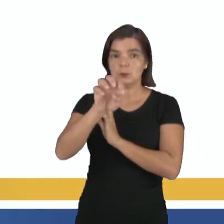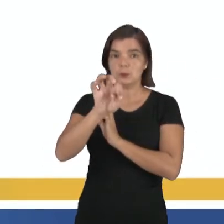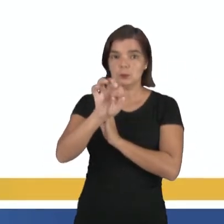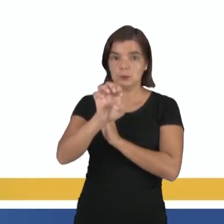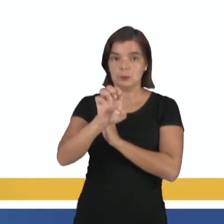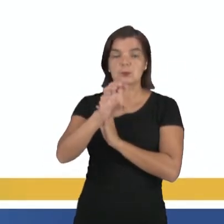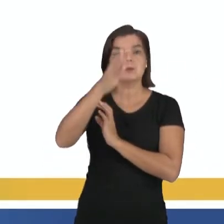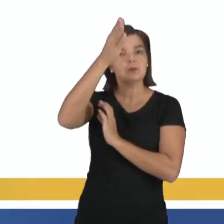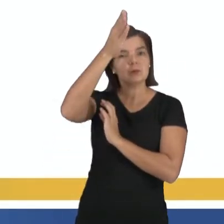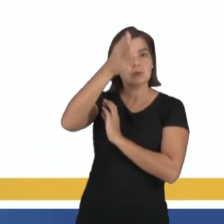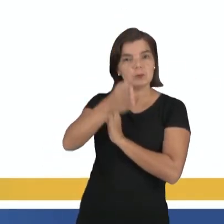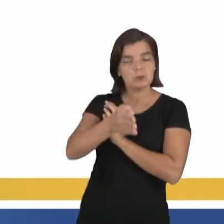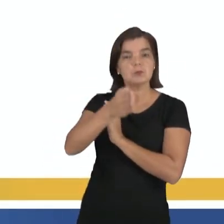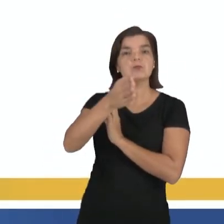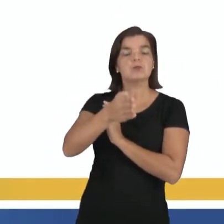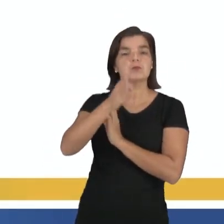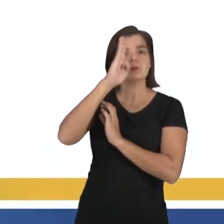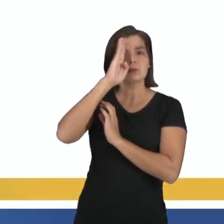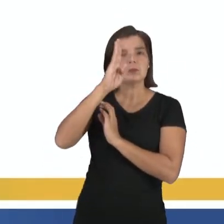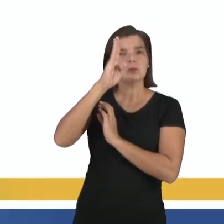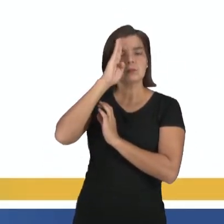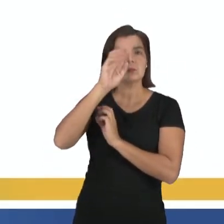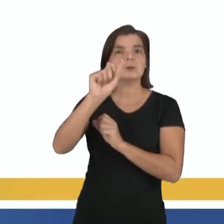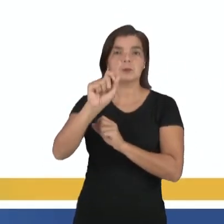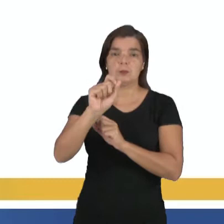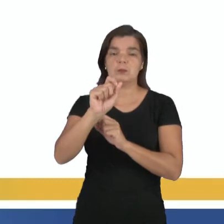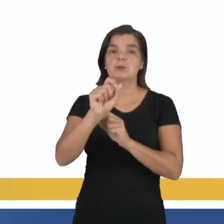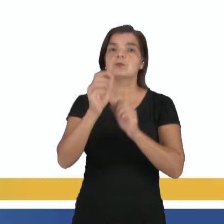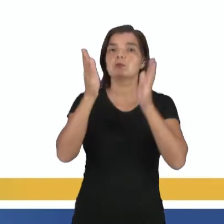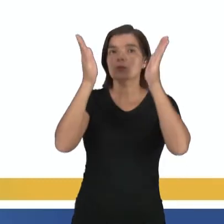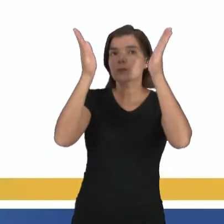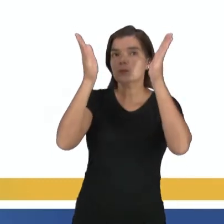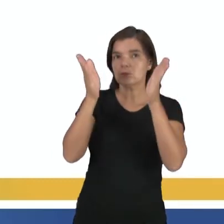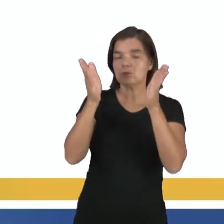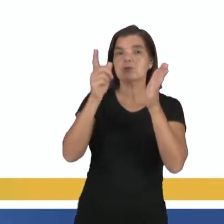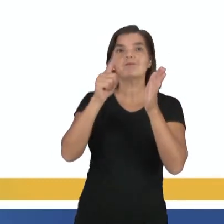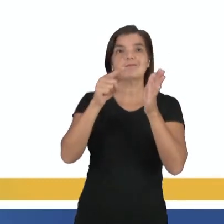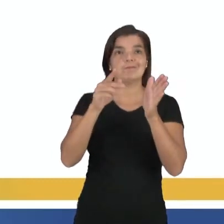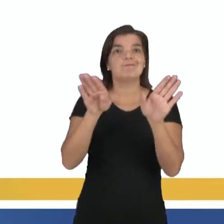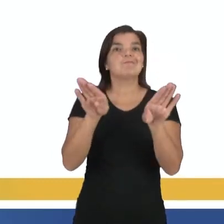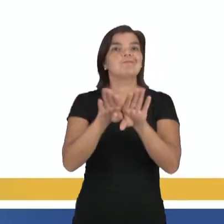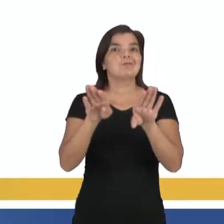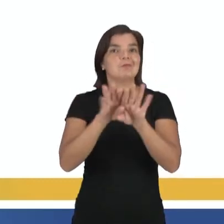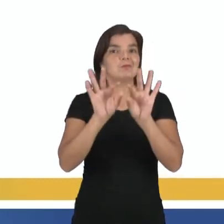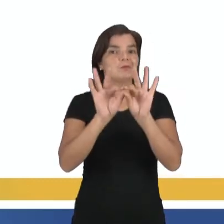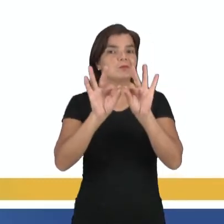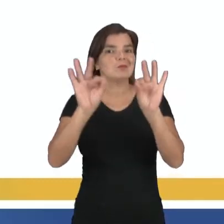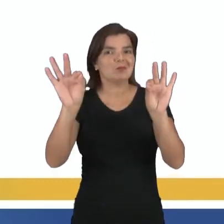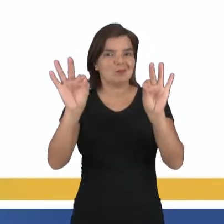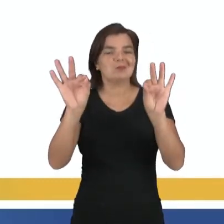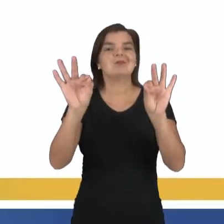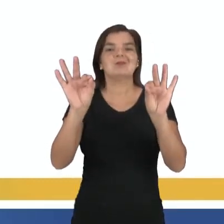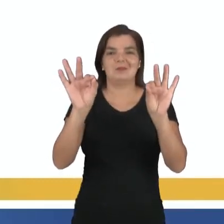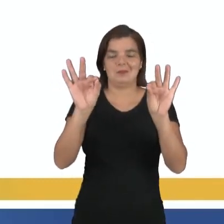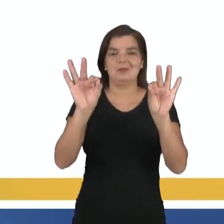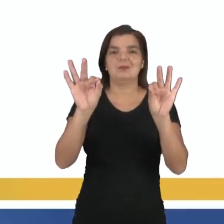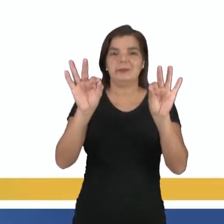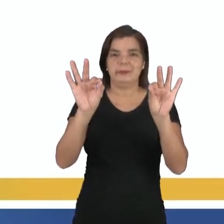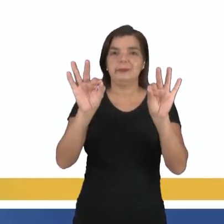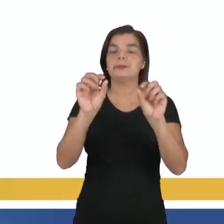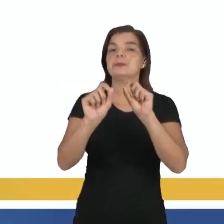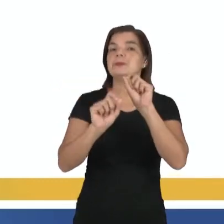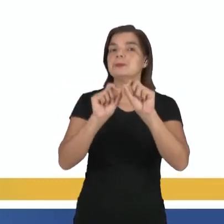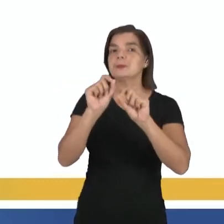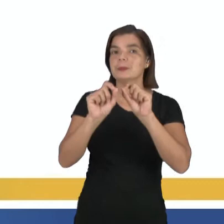lente, e o eixo principal ele fica paralelo ali e ele é um prolongamento desse ponto onde